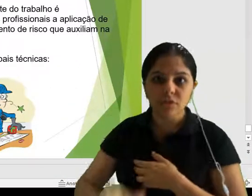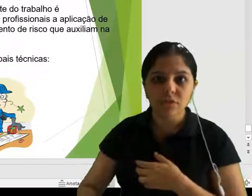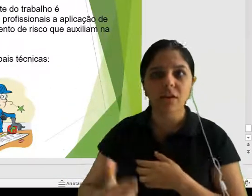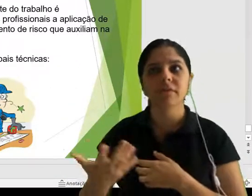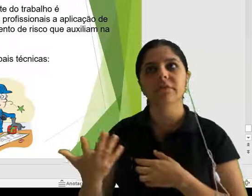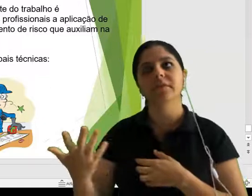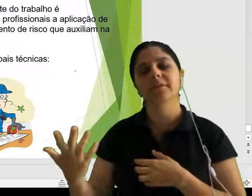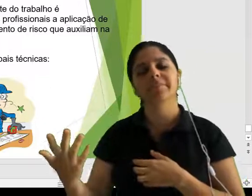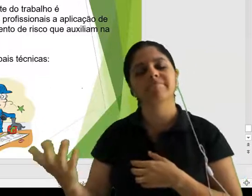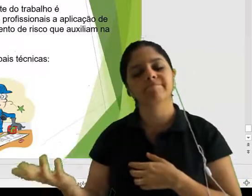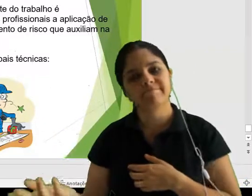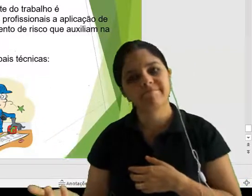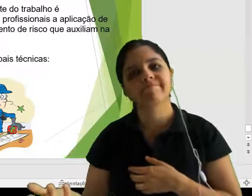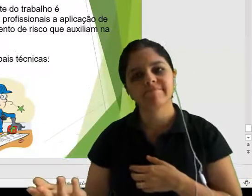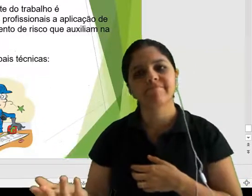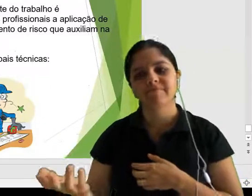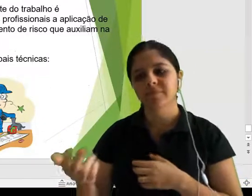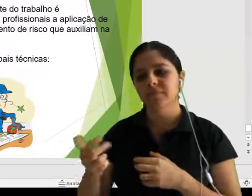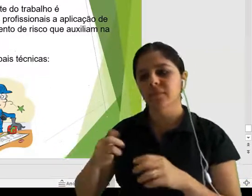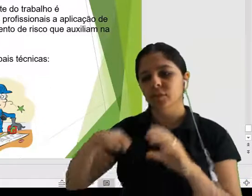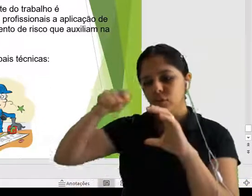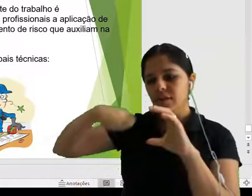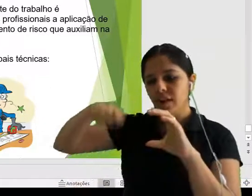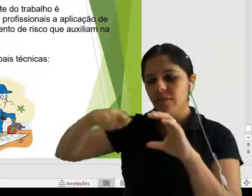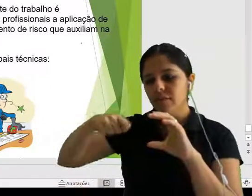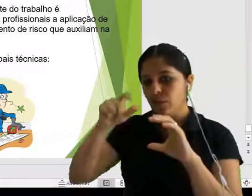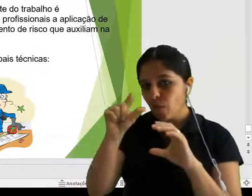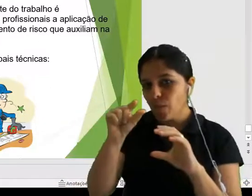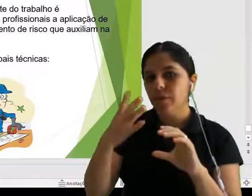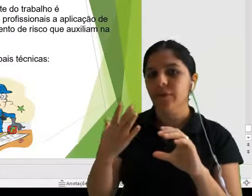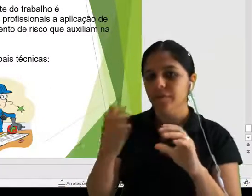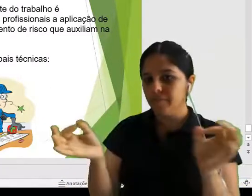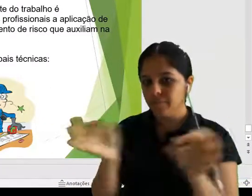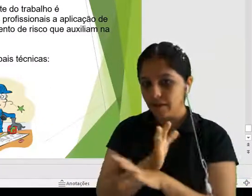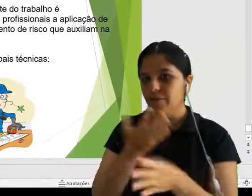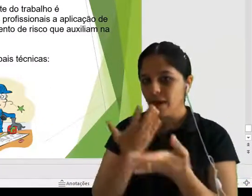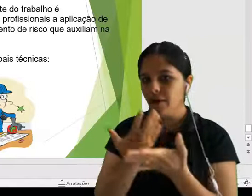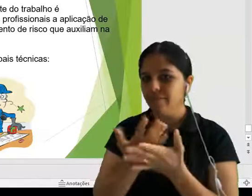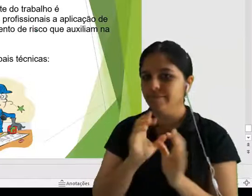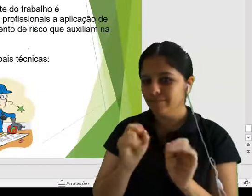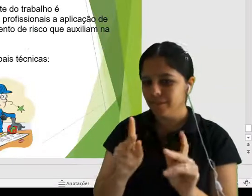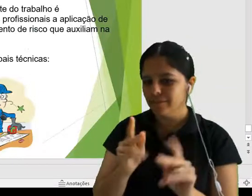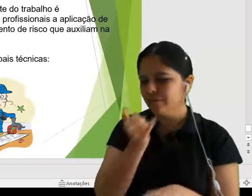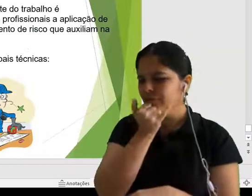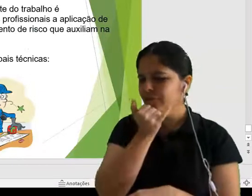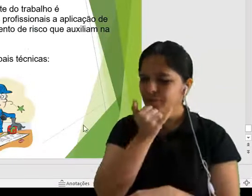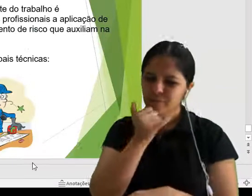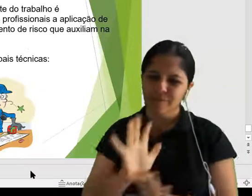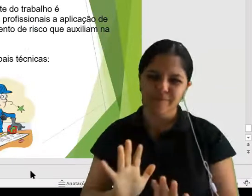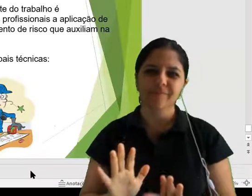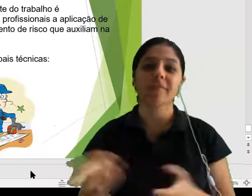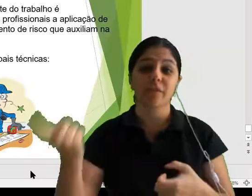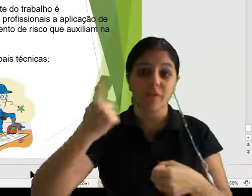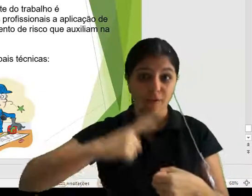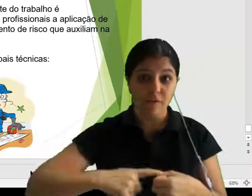de novo, então eu tô só gravando mais esse pedacinho pra gente finalizar a aula, tá? Desculpa, peço desculpa